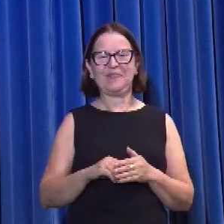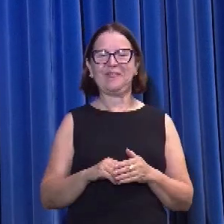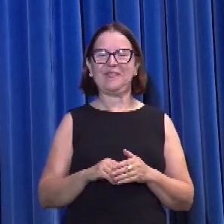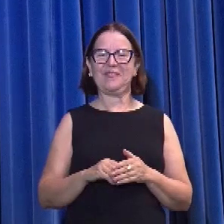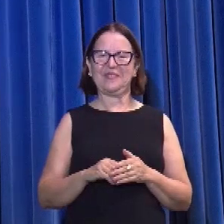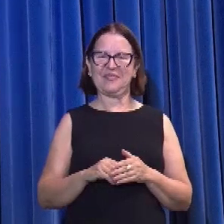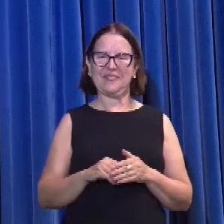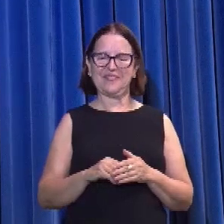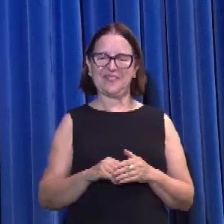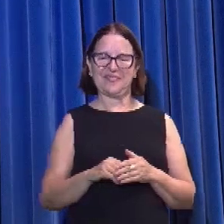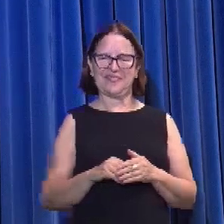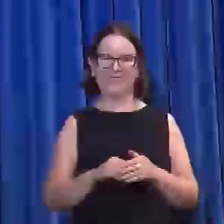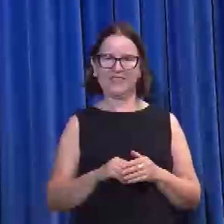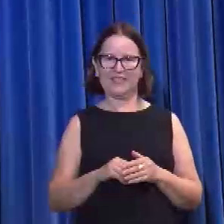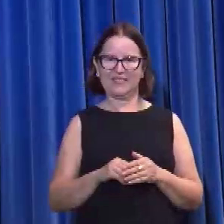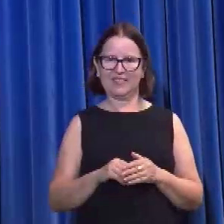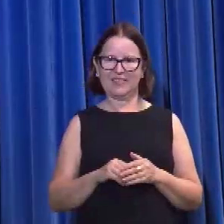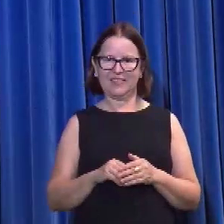disse.